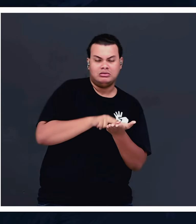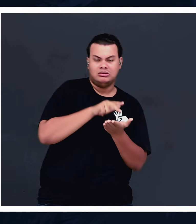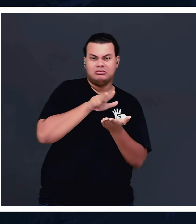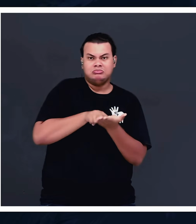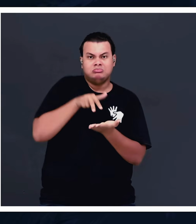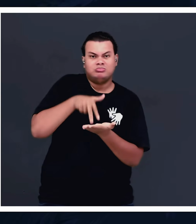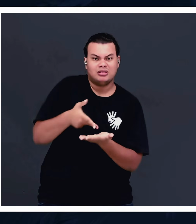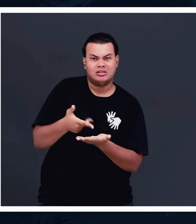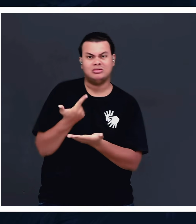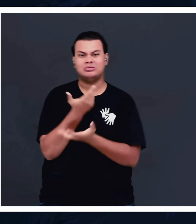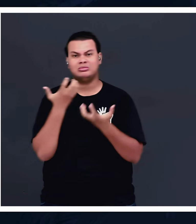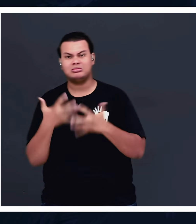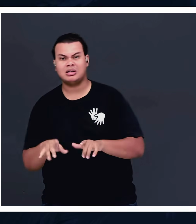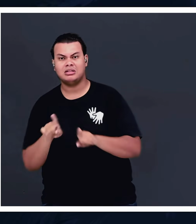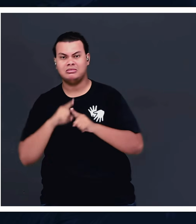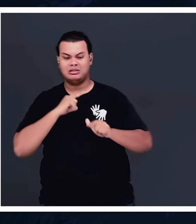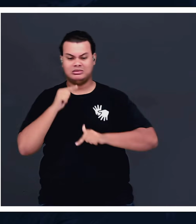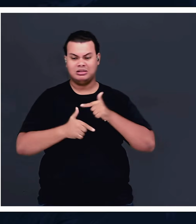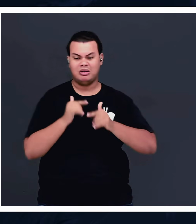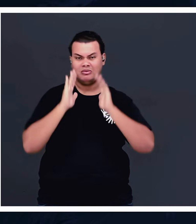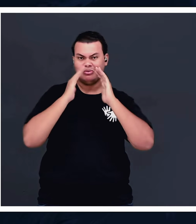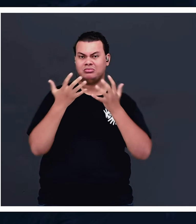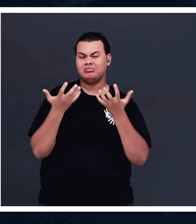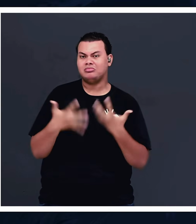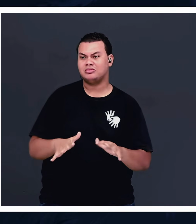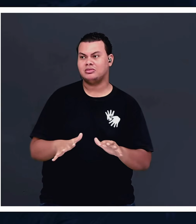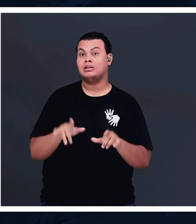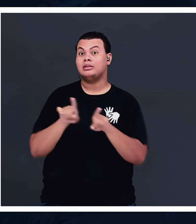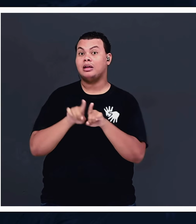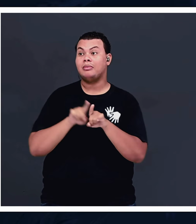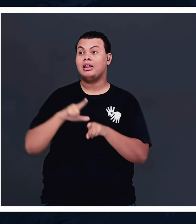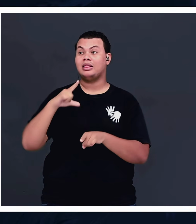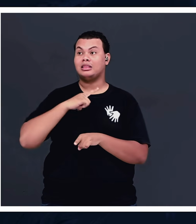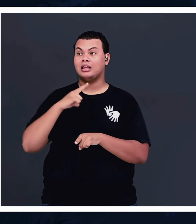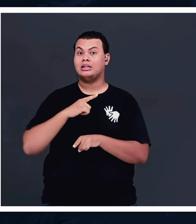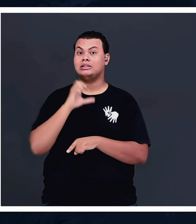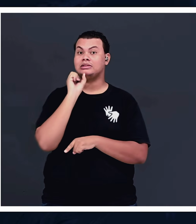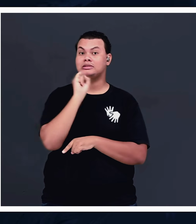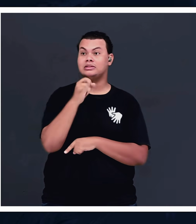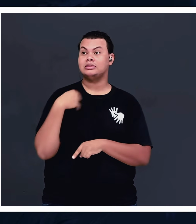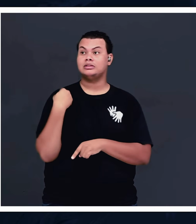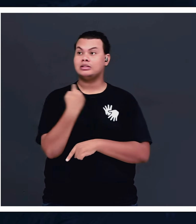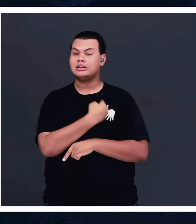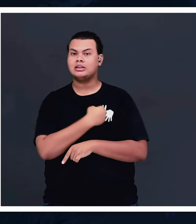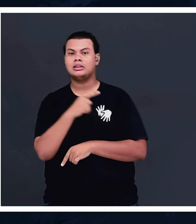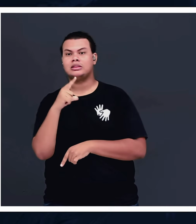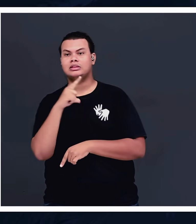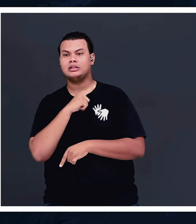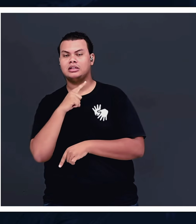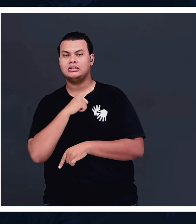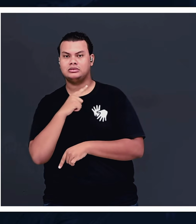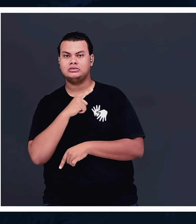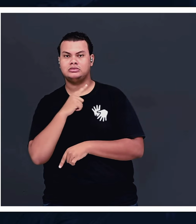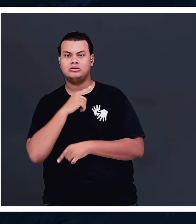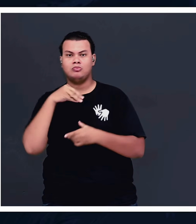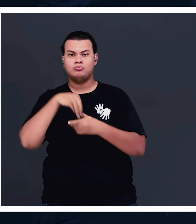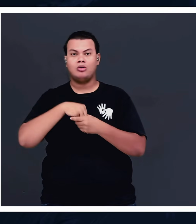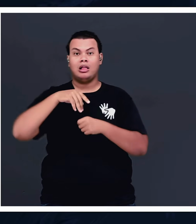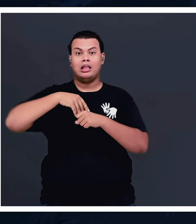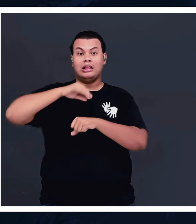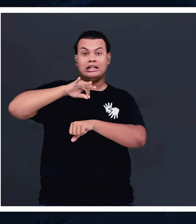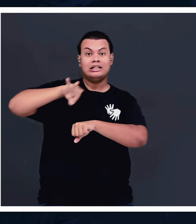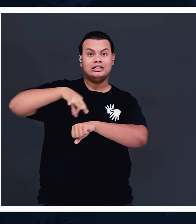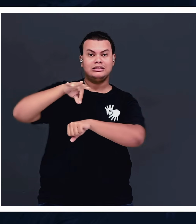para executar o seu trabalho. O mesmo acontece também quando nós estamos falando do nosso